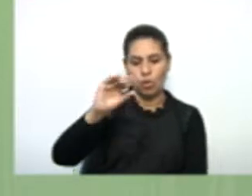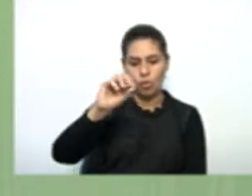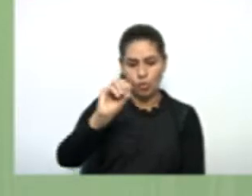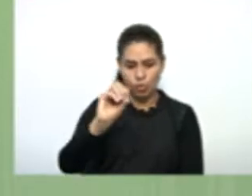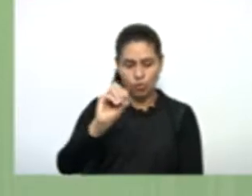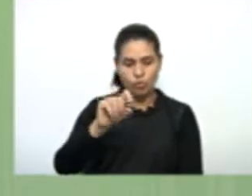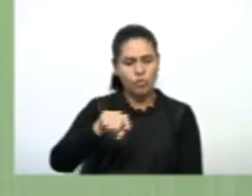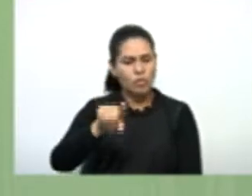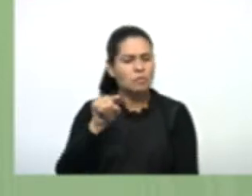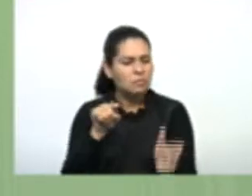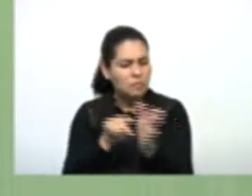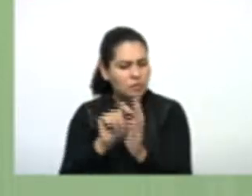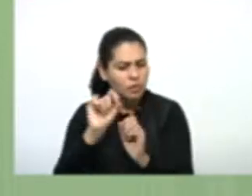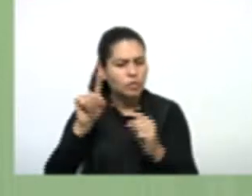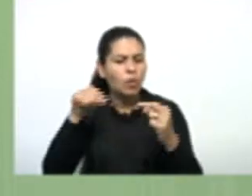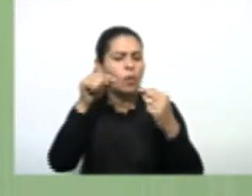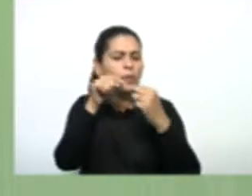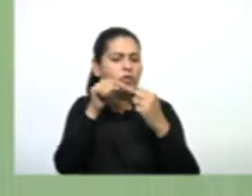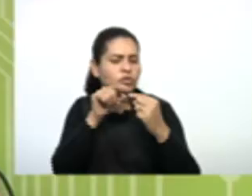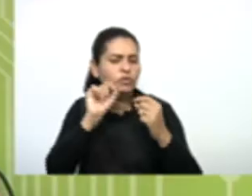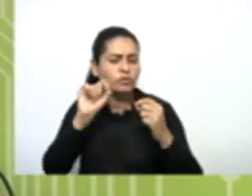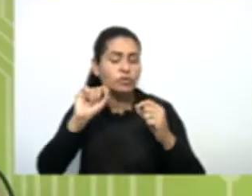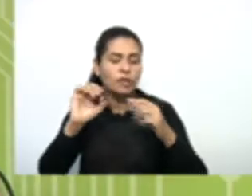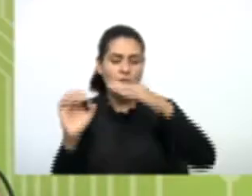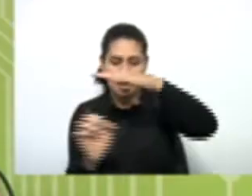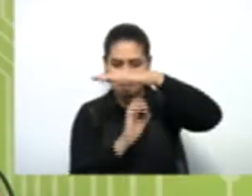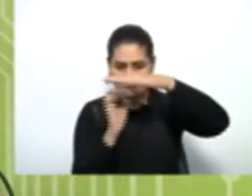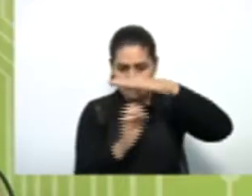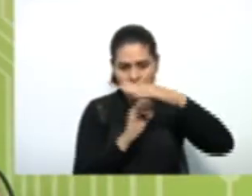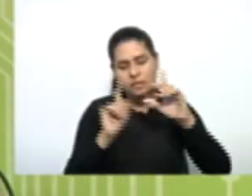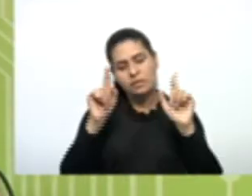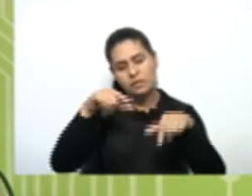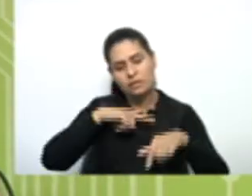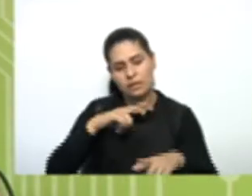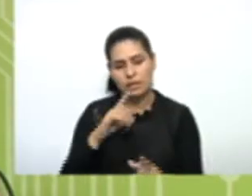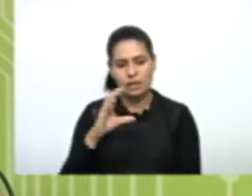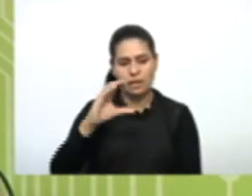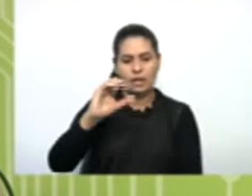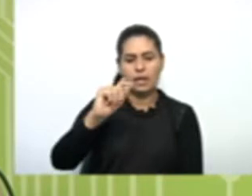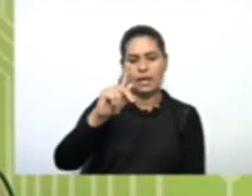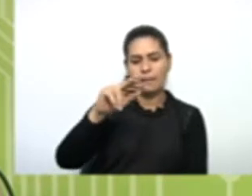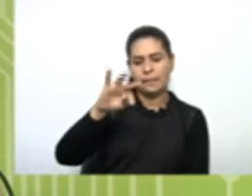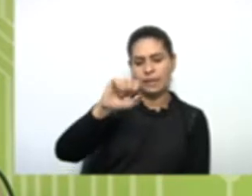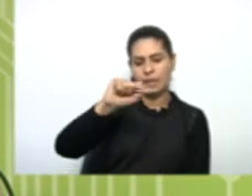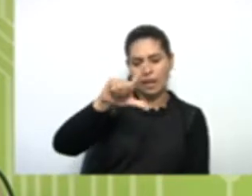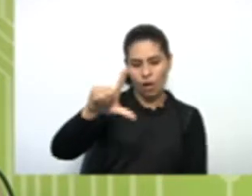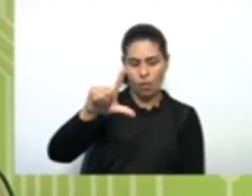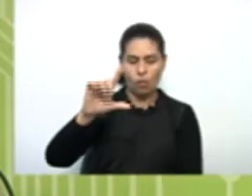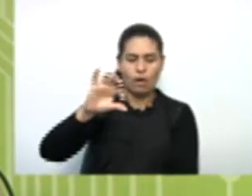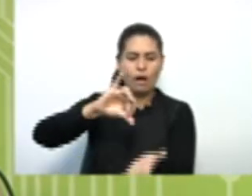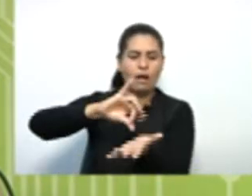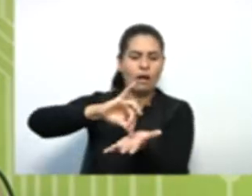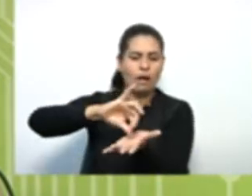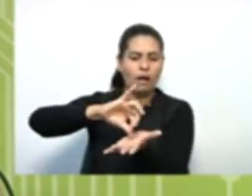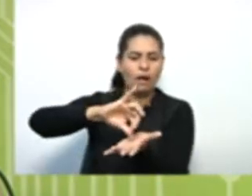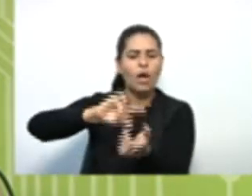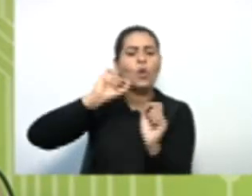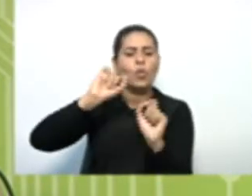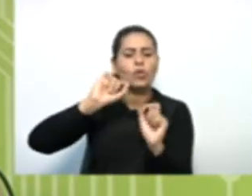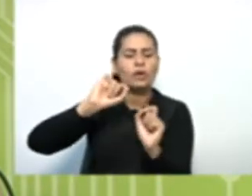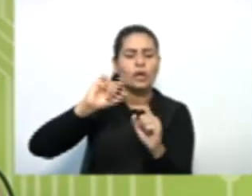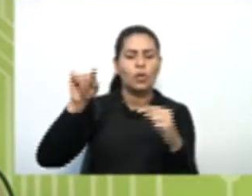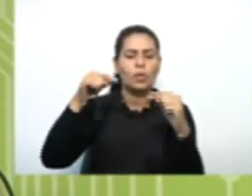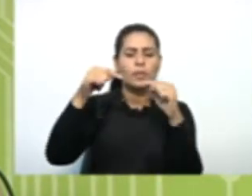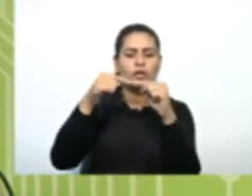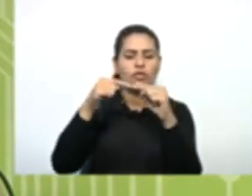posso perguntar para vocês, qual é o objetivo de uma empresa que funciona num sistema capitalista? O principal objetivo para nós, economistas, é um